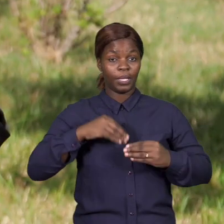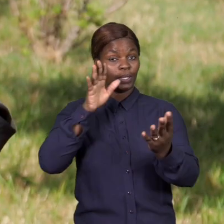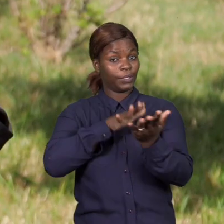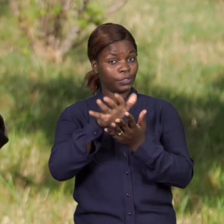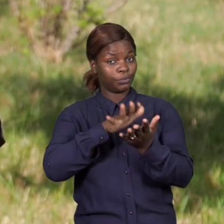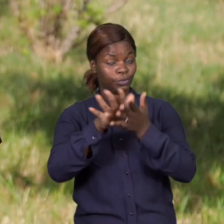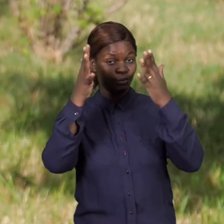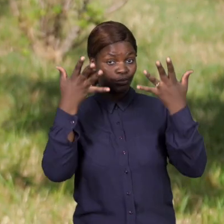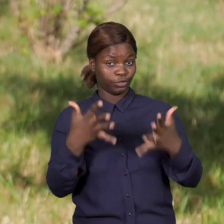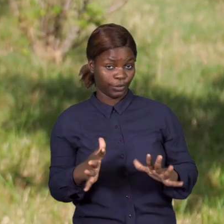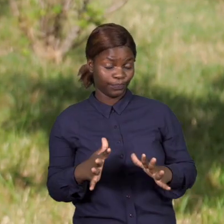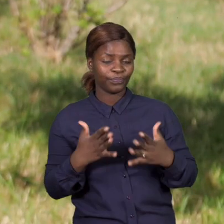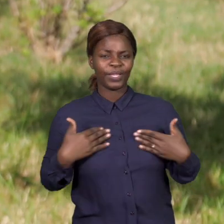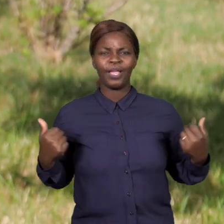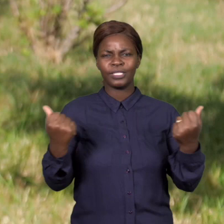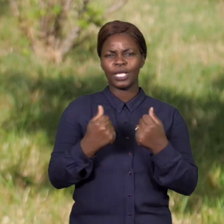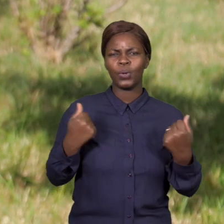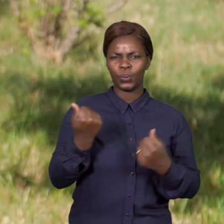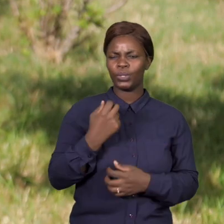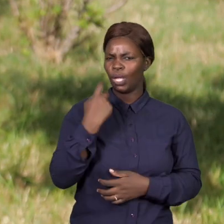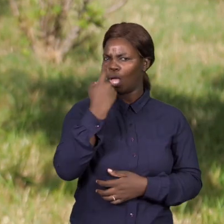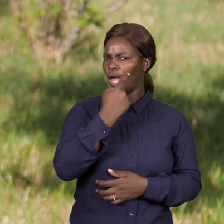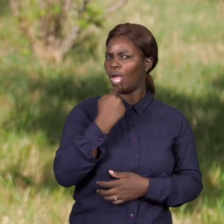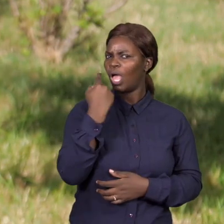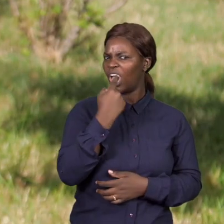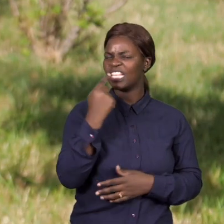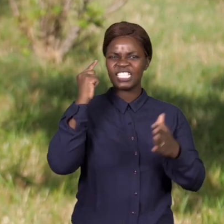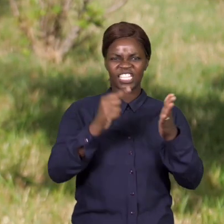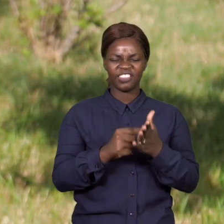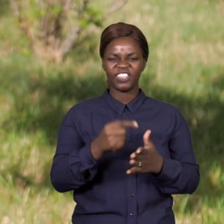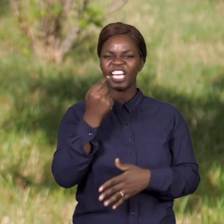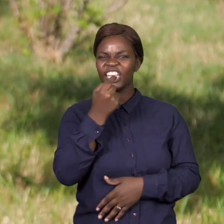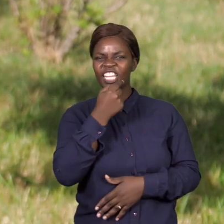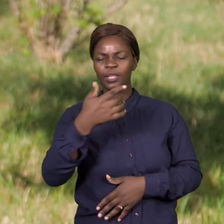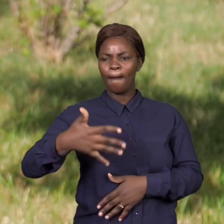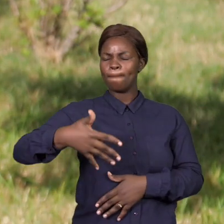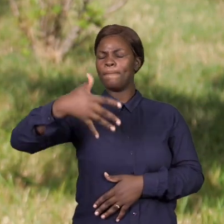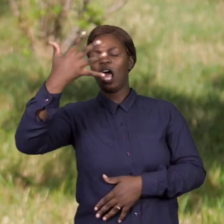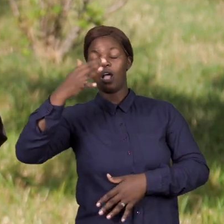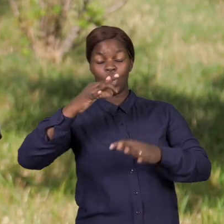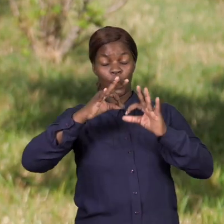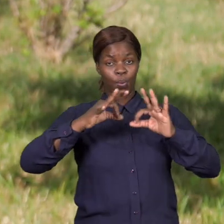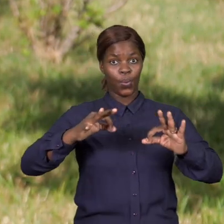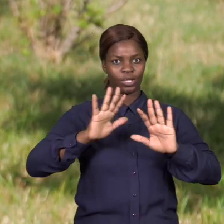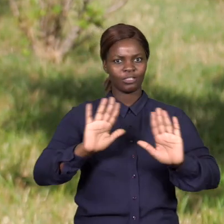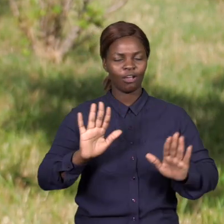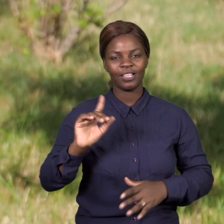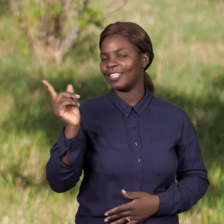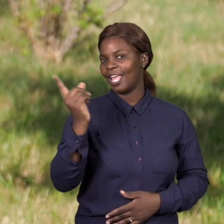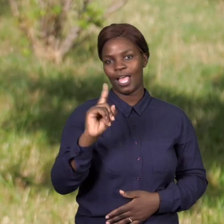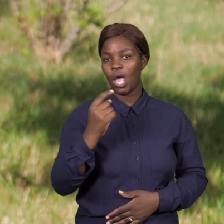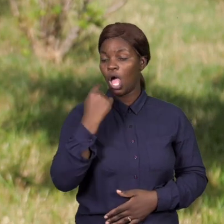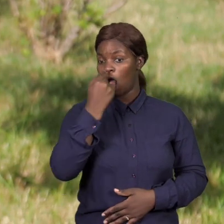Tal como explicou a médica estomatologista, a saúde oral não resume-se apenas em ter dentes brancos e brilhantes. Uma